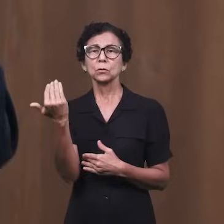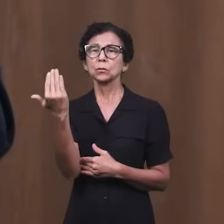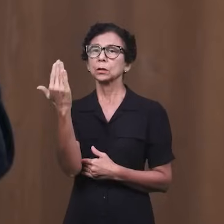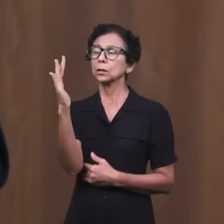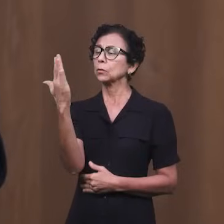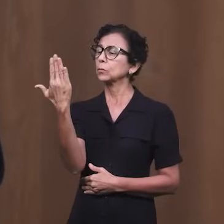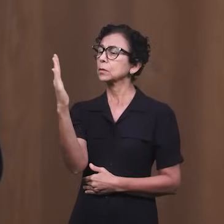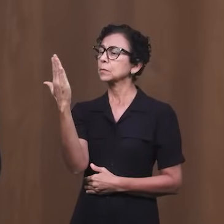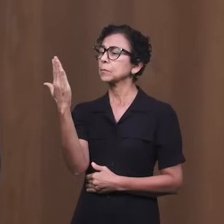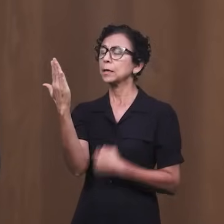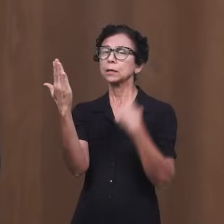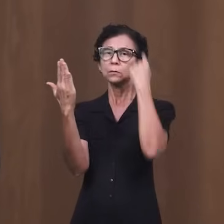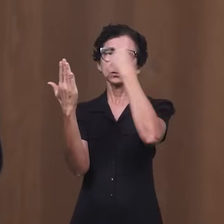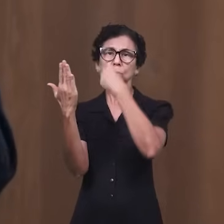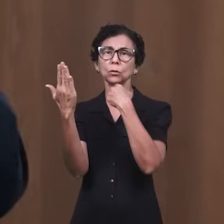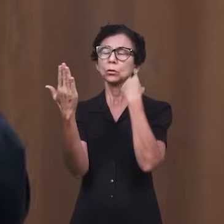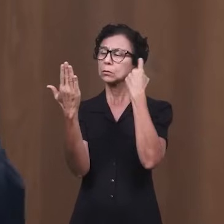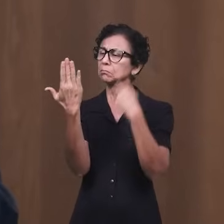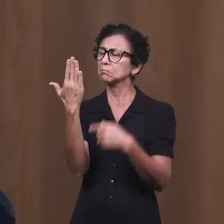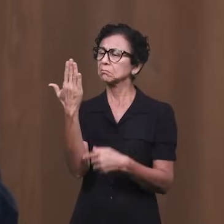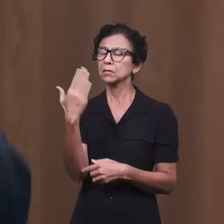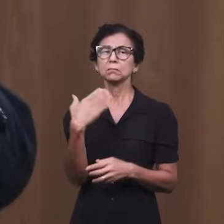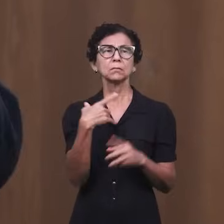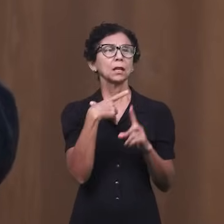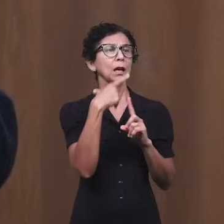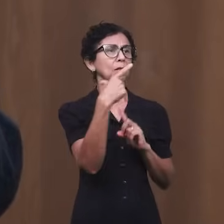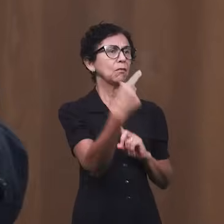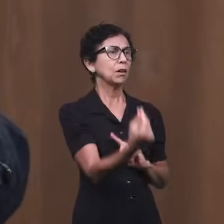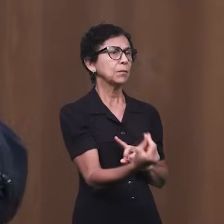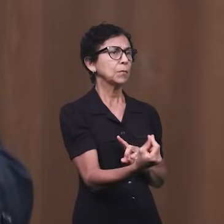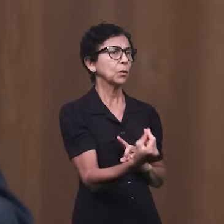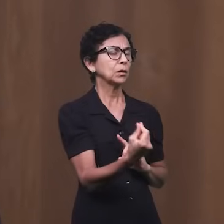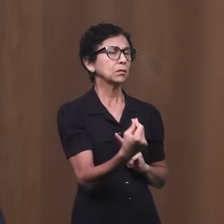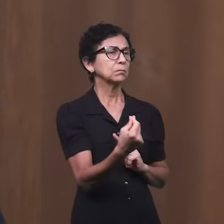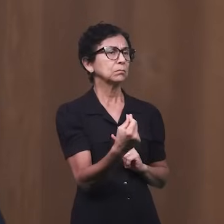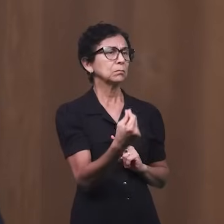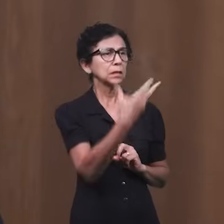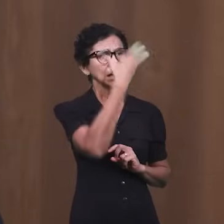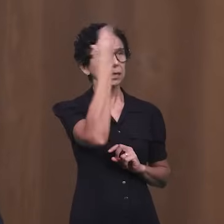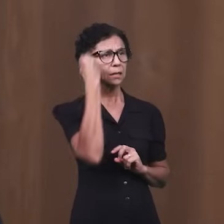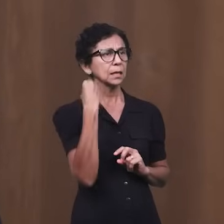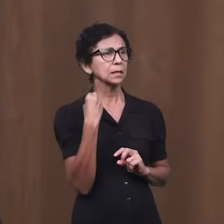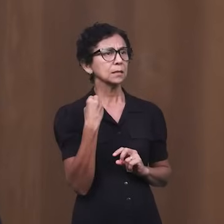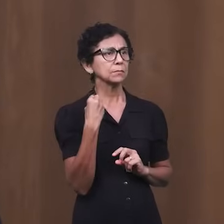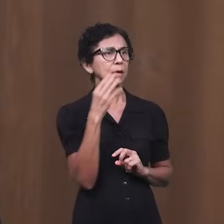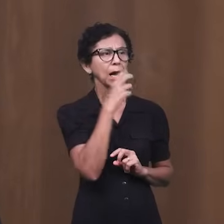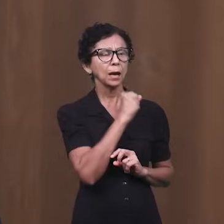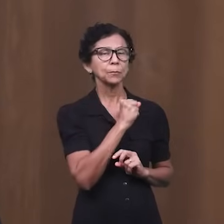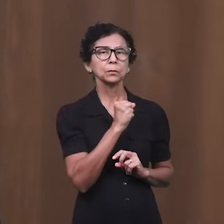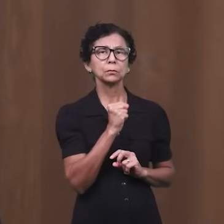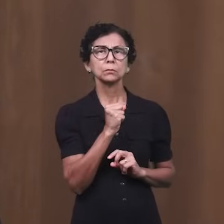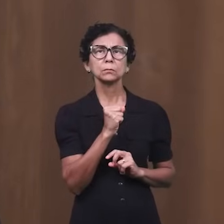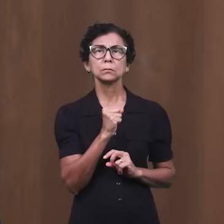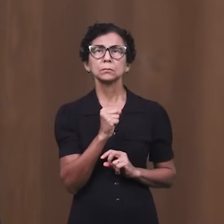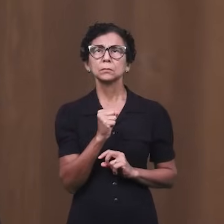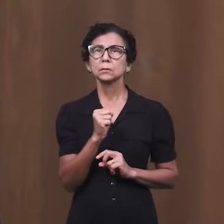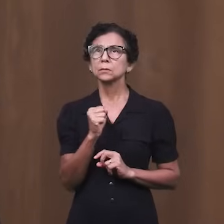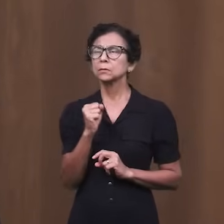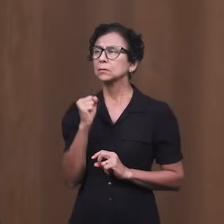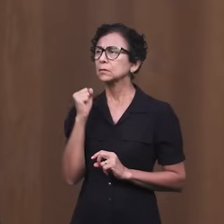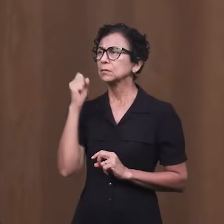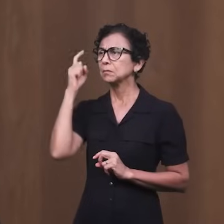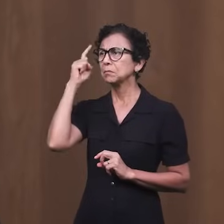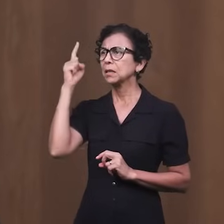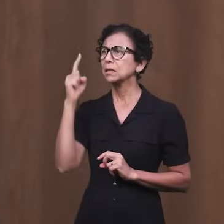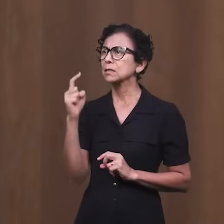rosto natural porque se contempla a si mesmo e vai-se e logo se esquece de como era já imaginou você